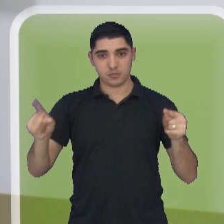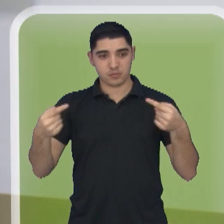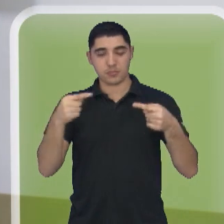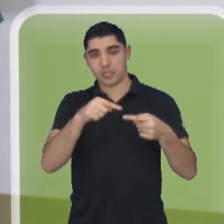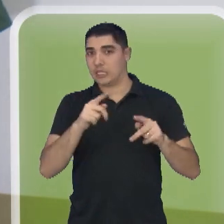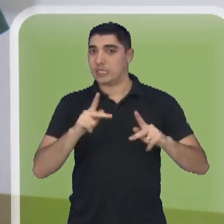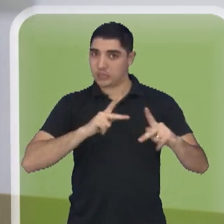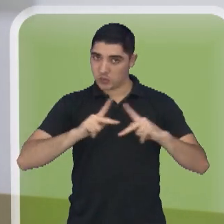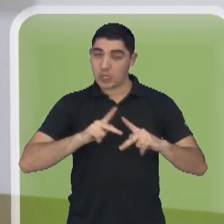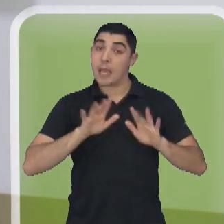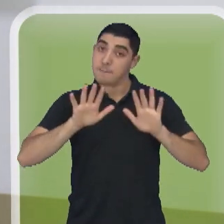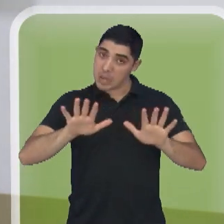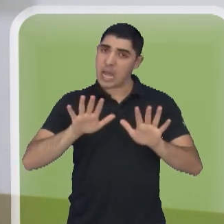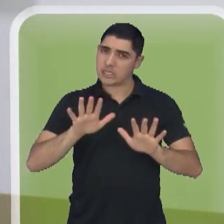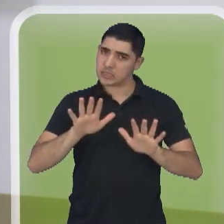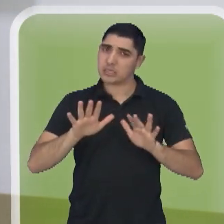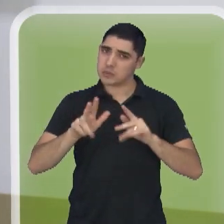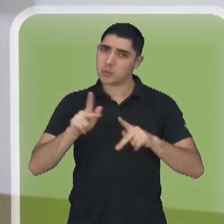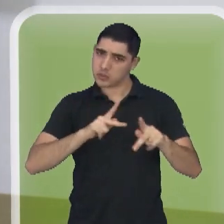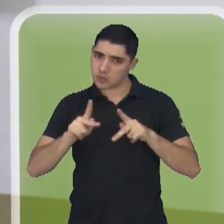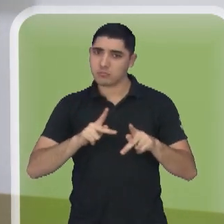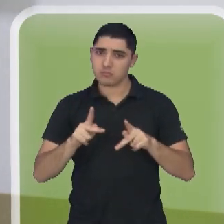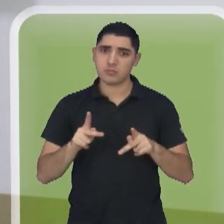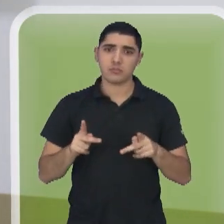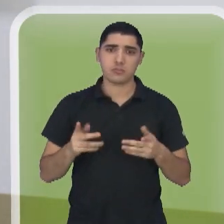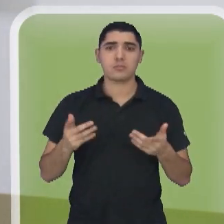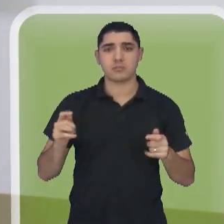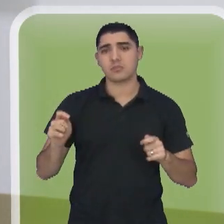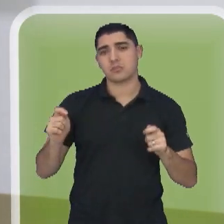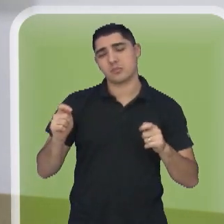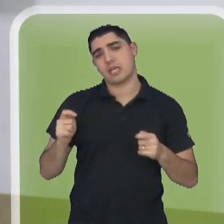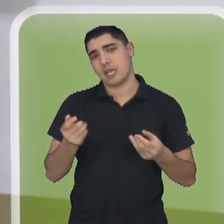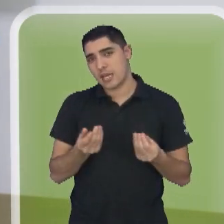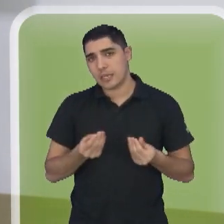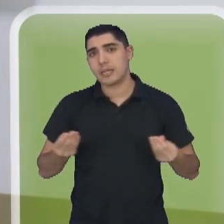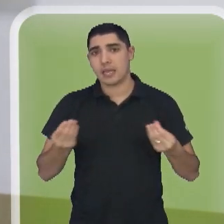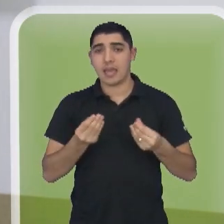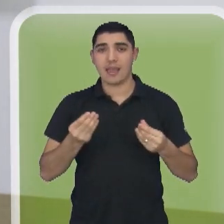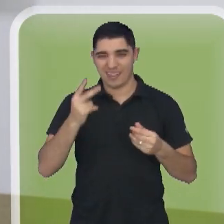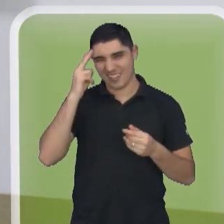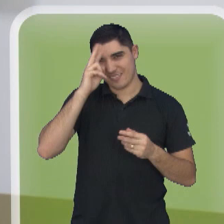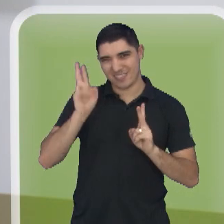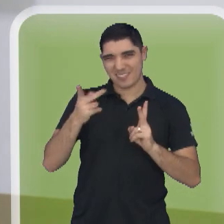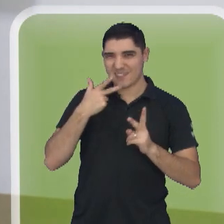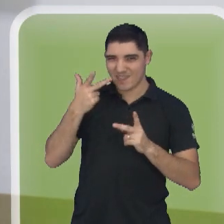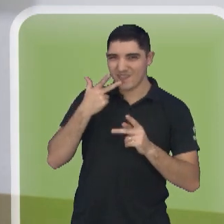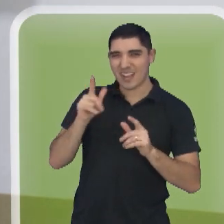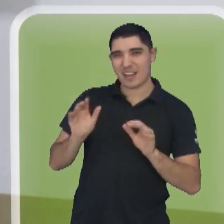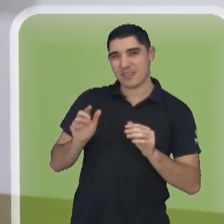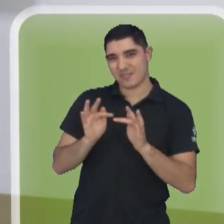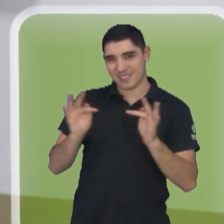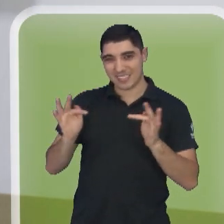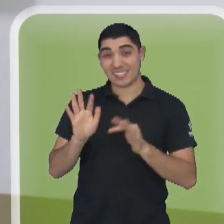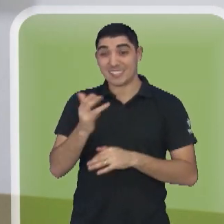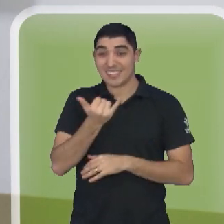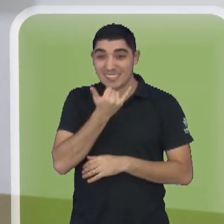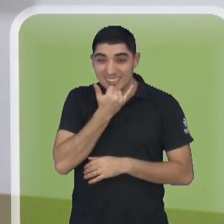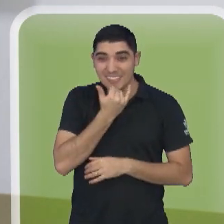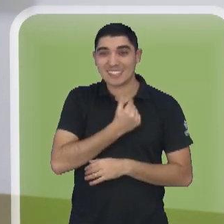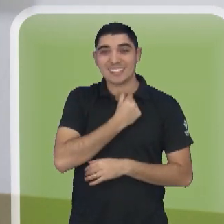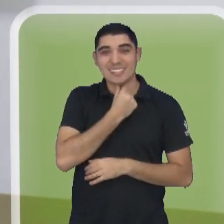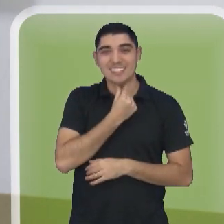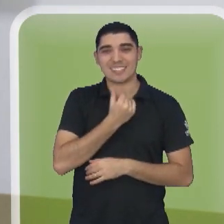José. Mas o São José, acho que tem, como a gente diz aqui, o jogo é jogado, na Maria Pescado. Nossa, tá difícil a voz